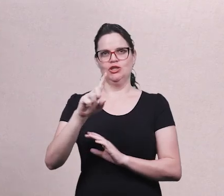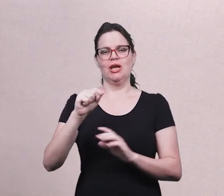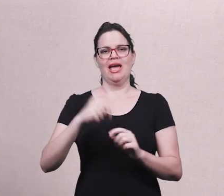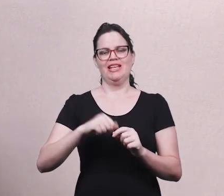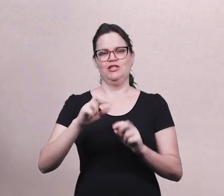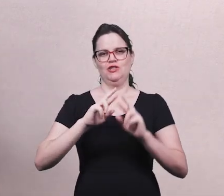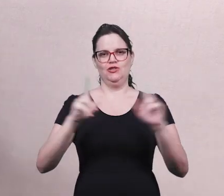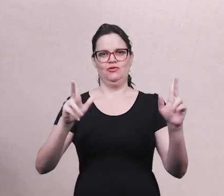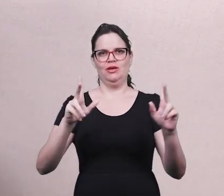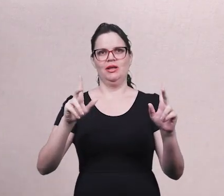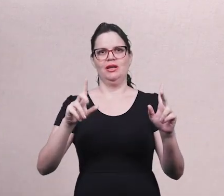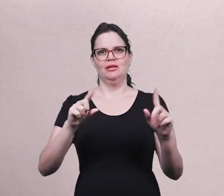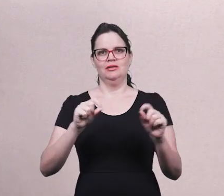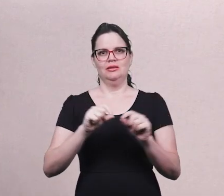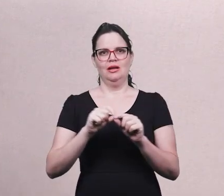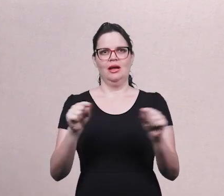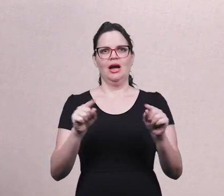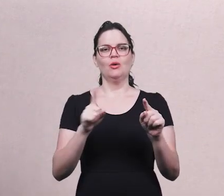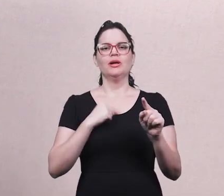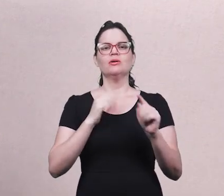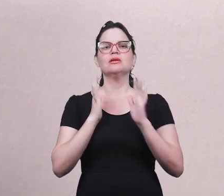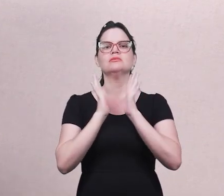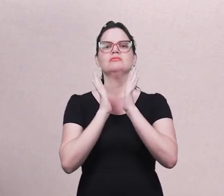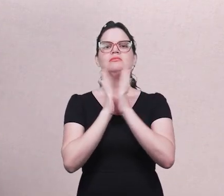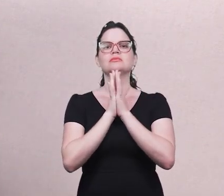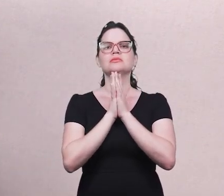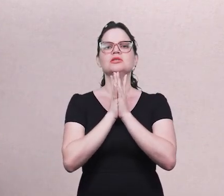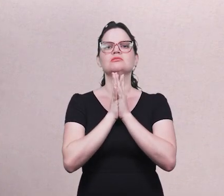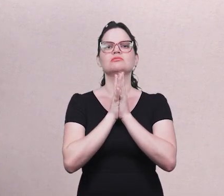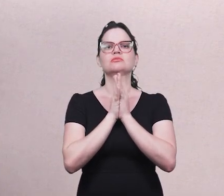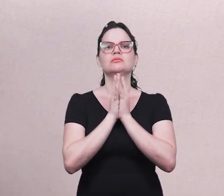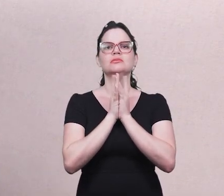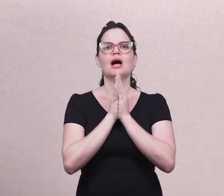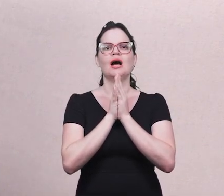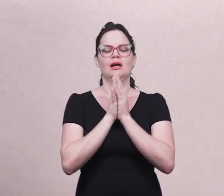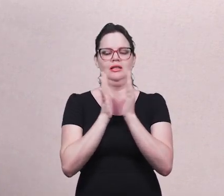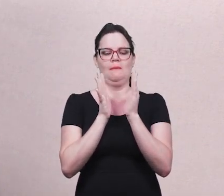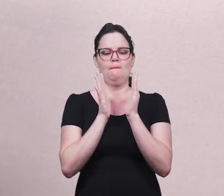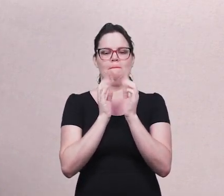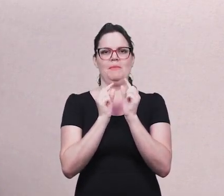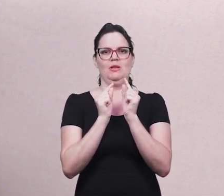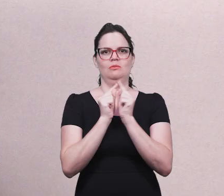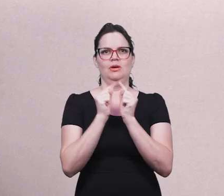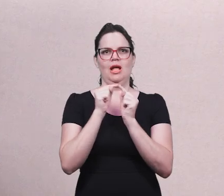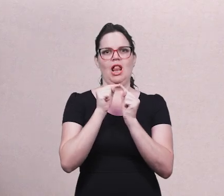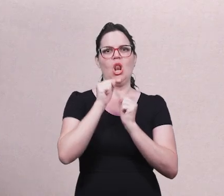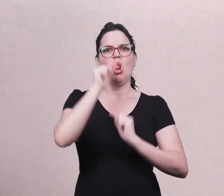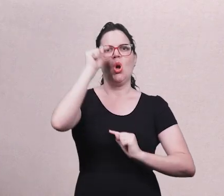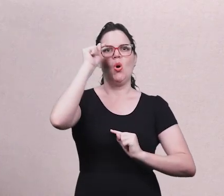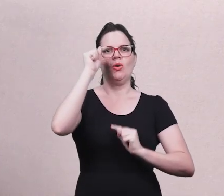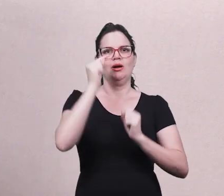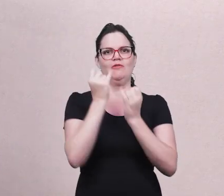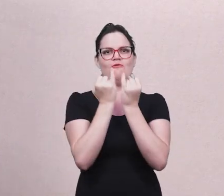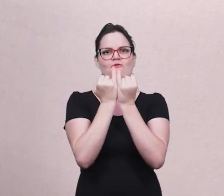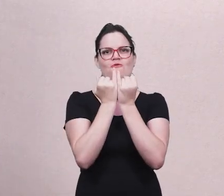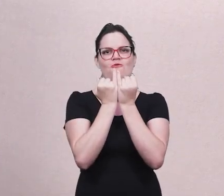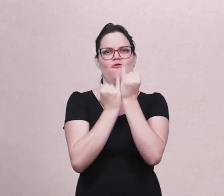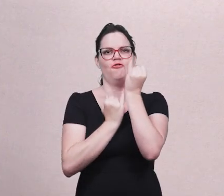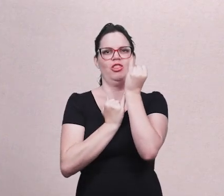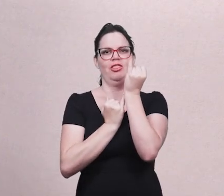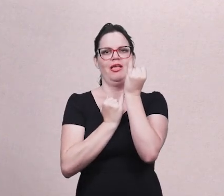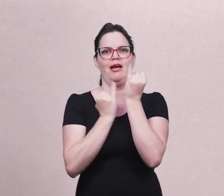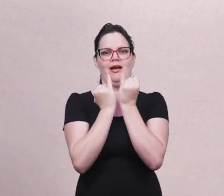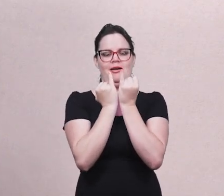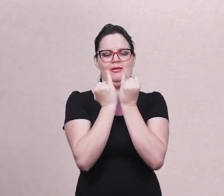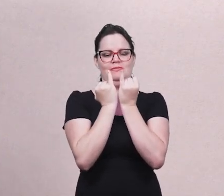longa e mais estreita. O atrito da prega vocal ali vai ser menor. Então, eu já tenho uma produção